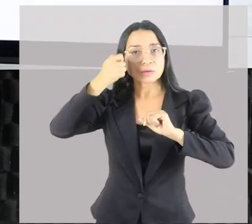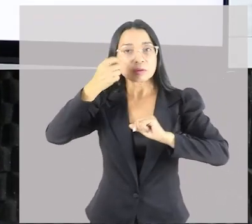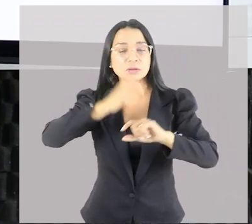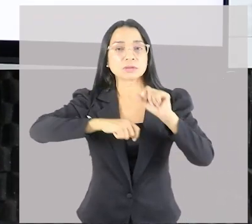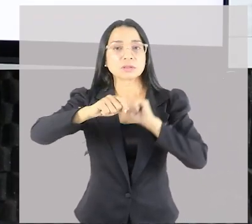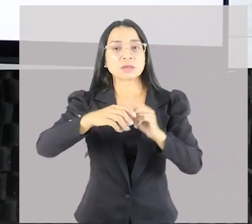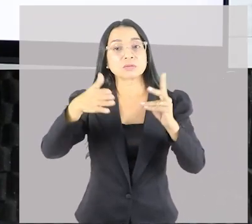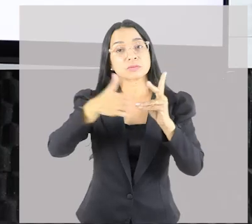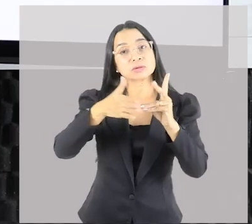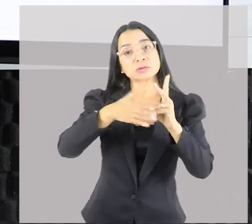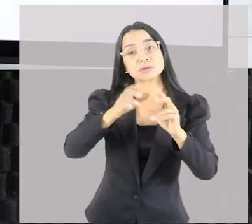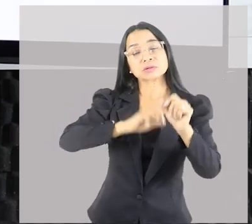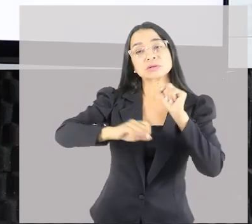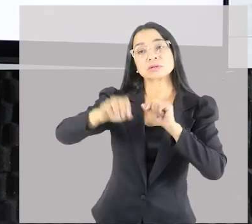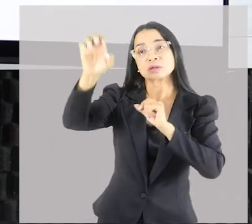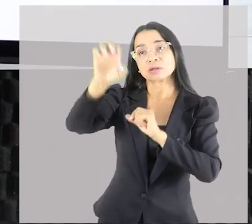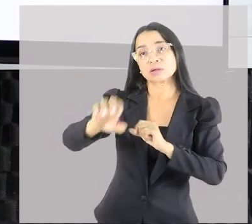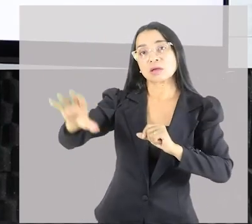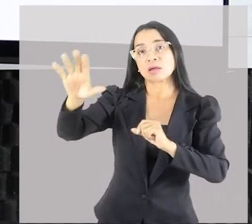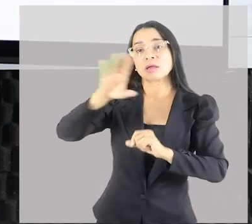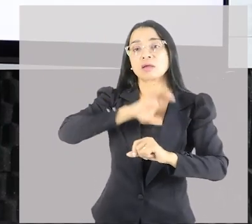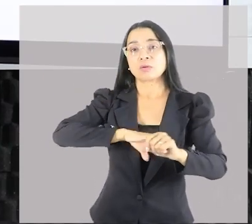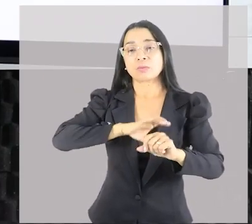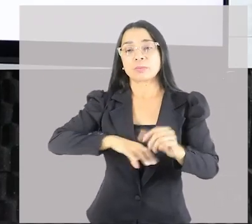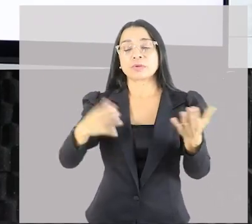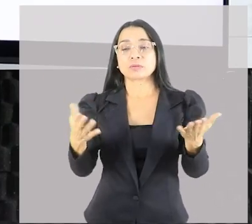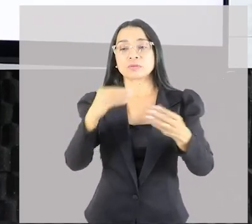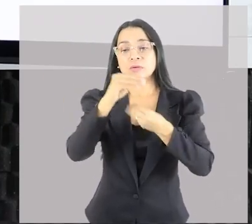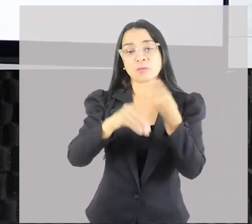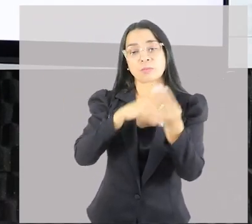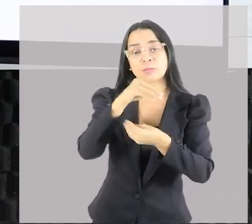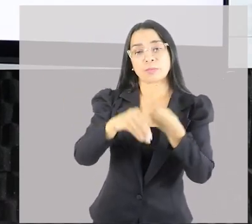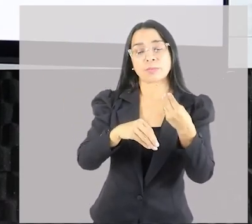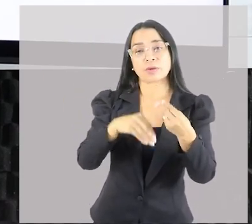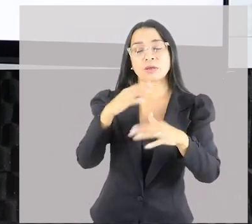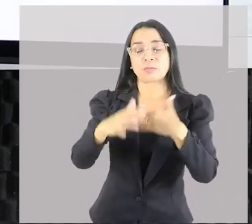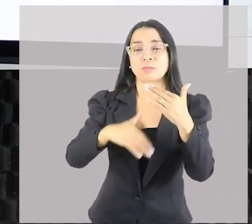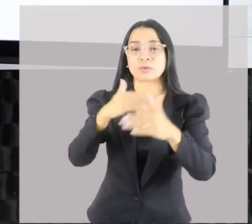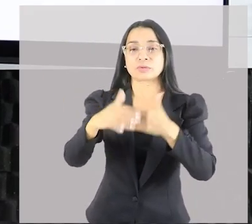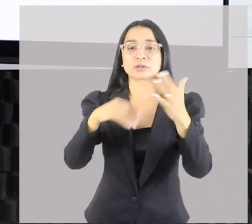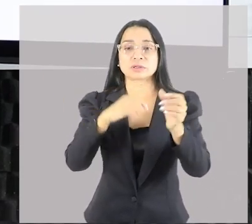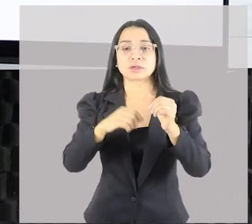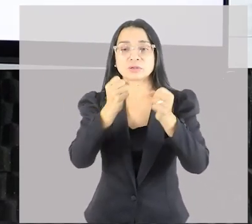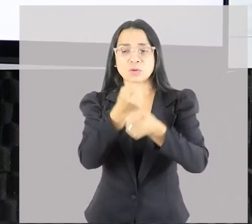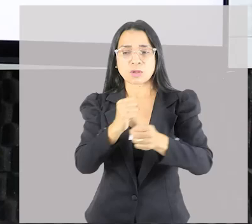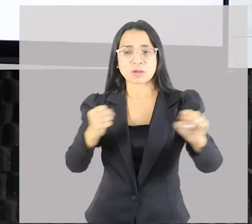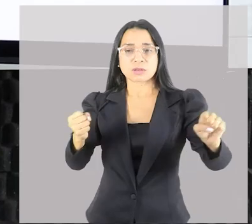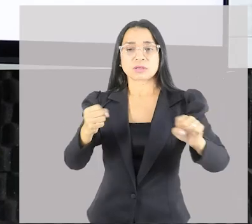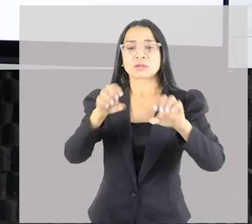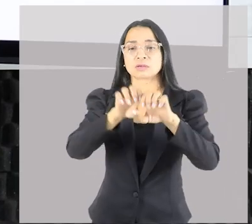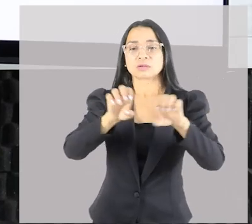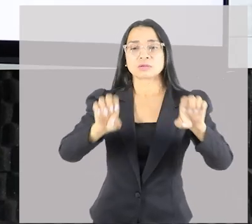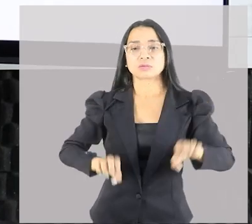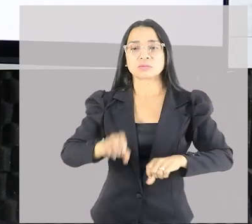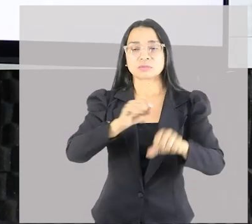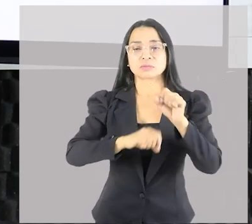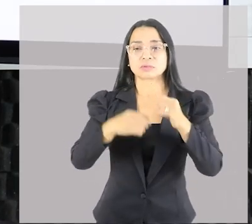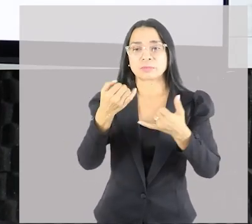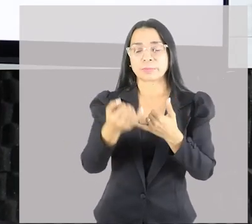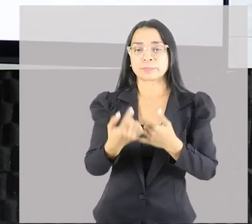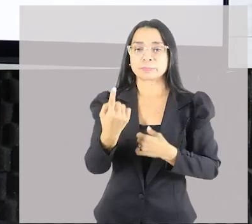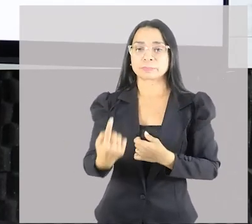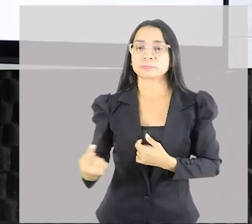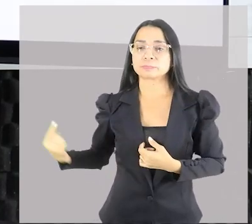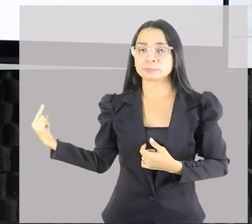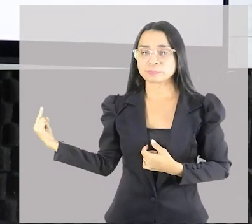negros, indígenas e portugueses. Ou seja, é um processo gigantesco de estruturas. A brincadeira do boi é contada por